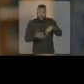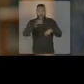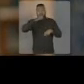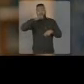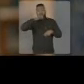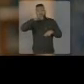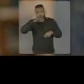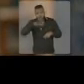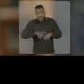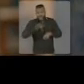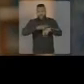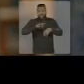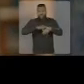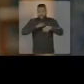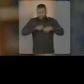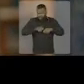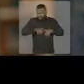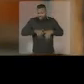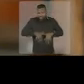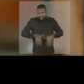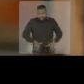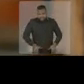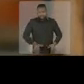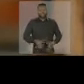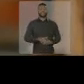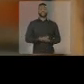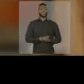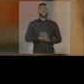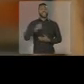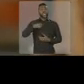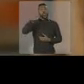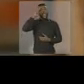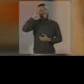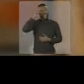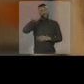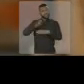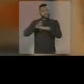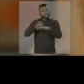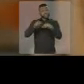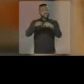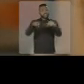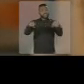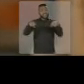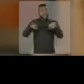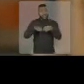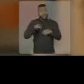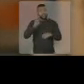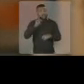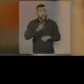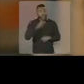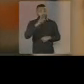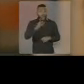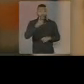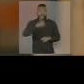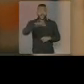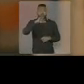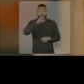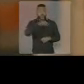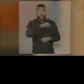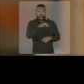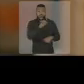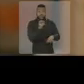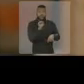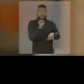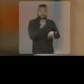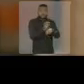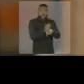nua, vomitada, urinada. Lembro de entrar na cela e ver meus pais sem se